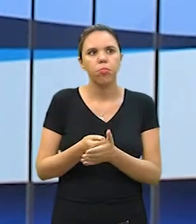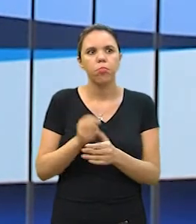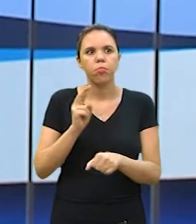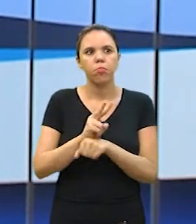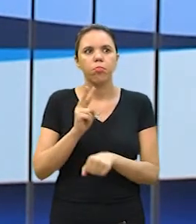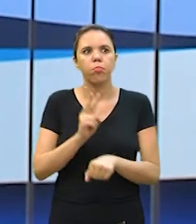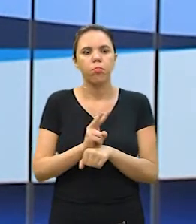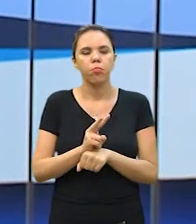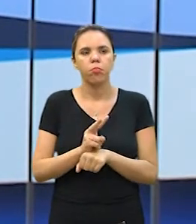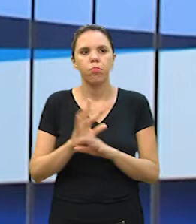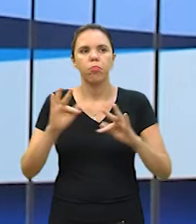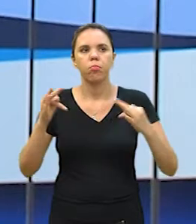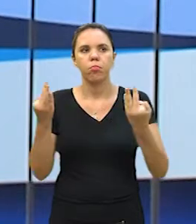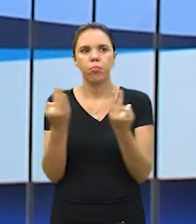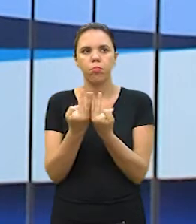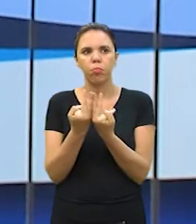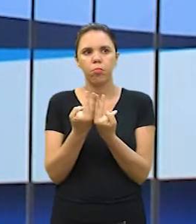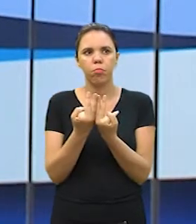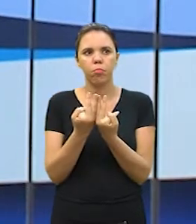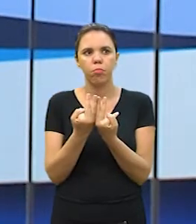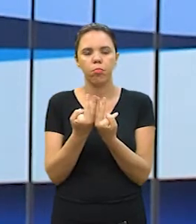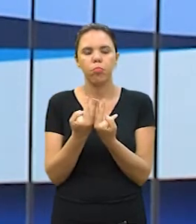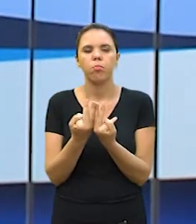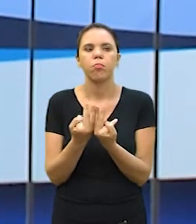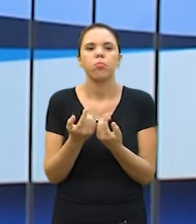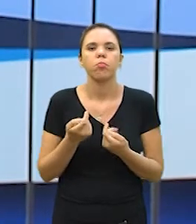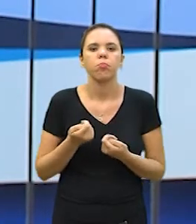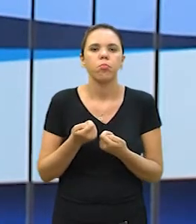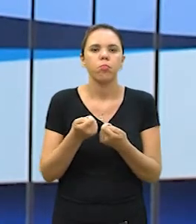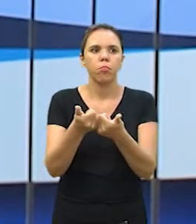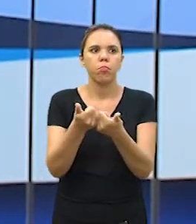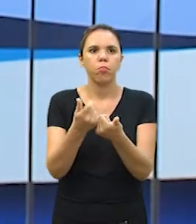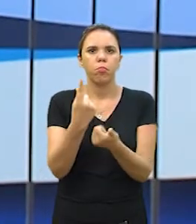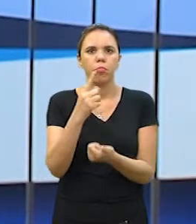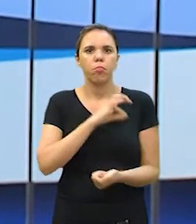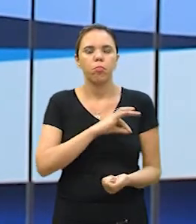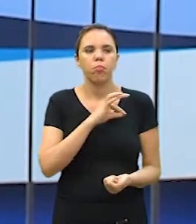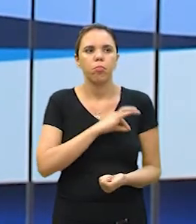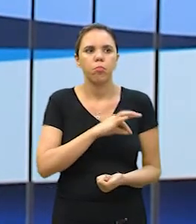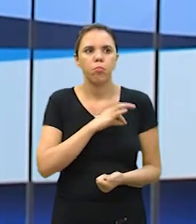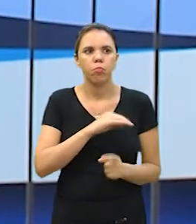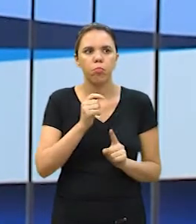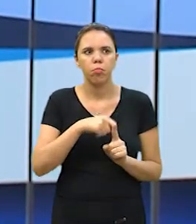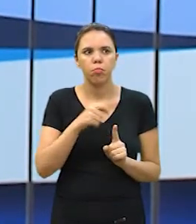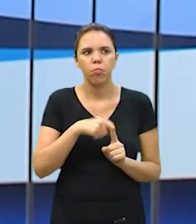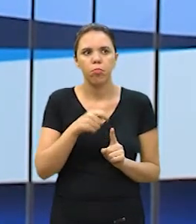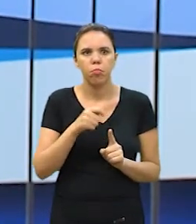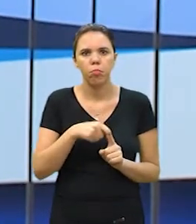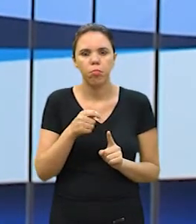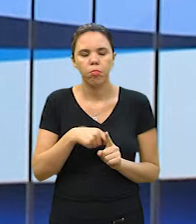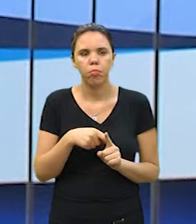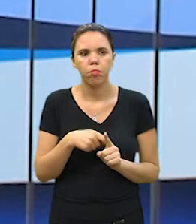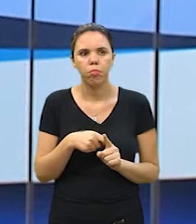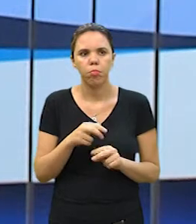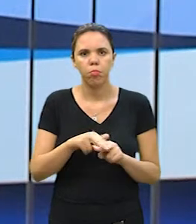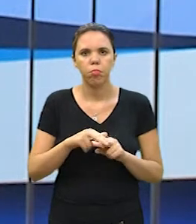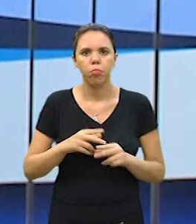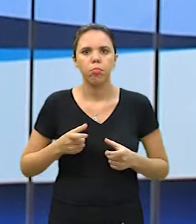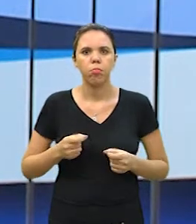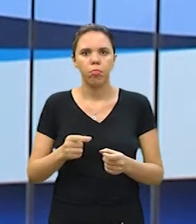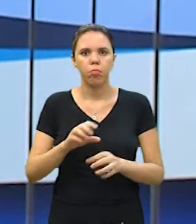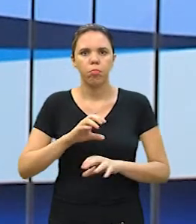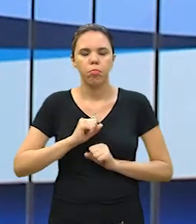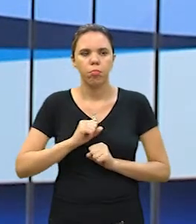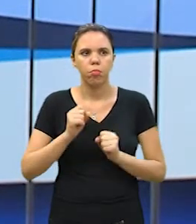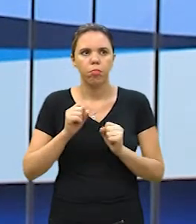garantir o sustento e dos familiares recebem o benefício de um salário mínimo mensal ao portador